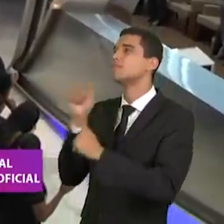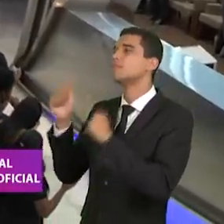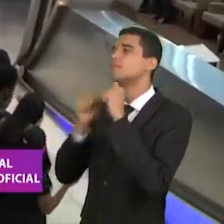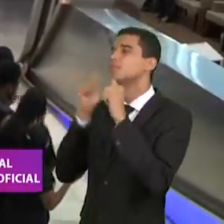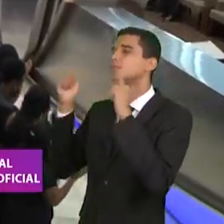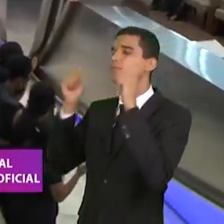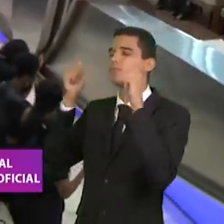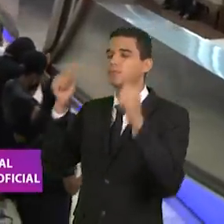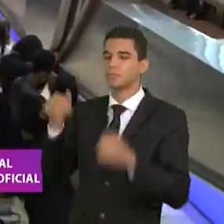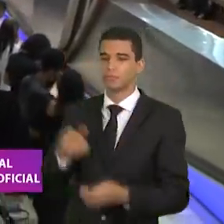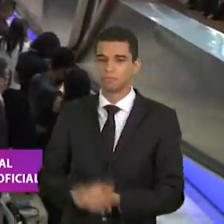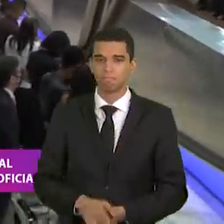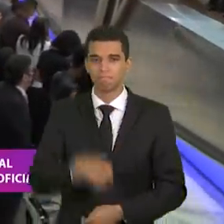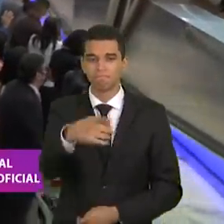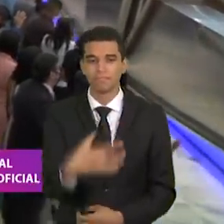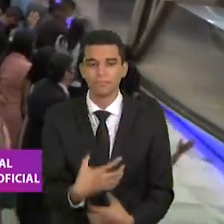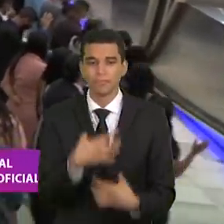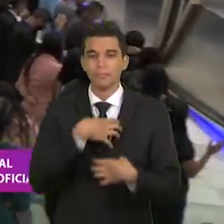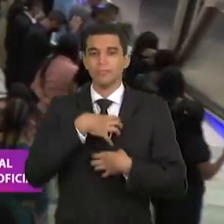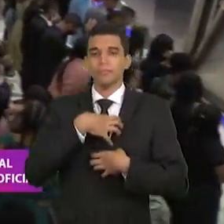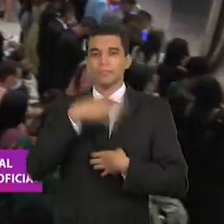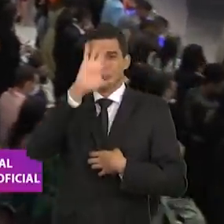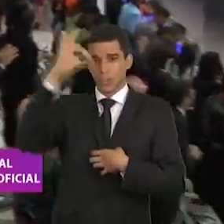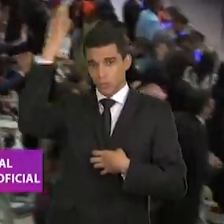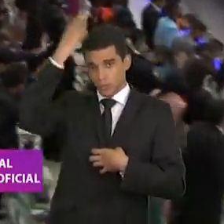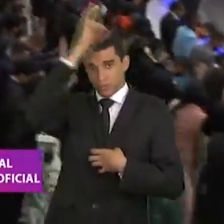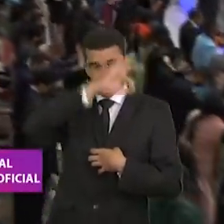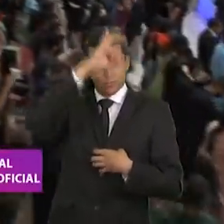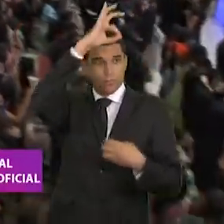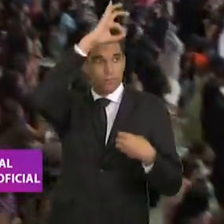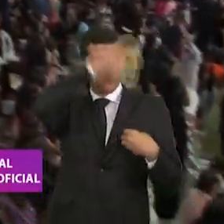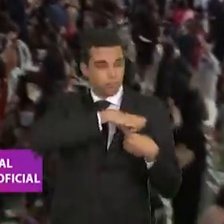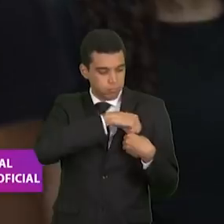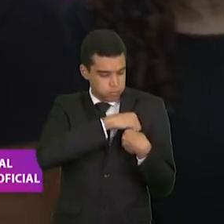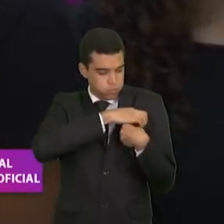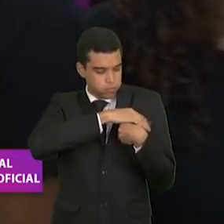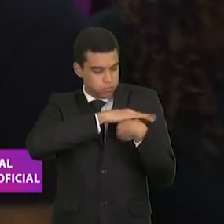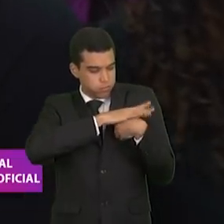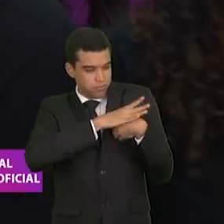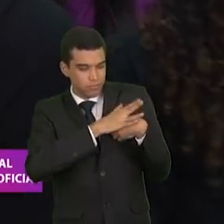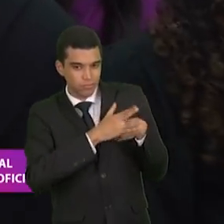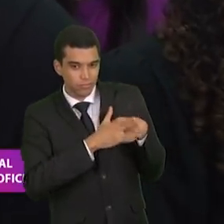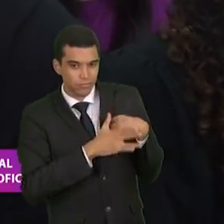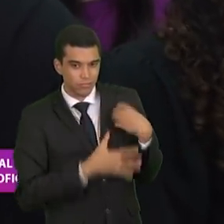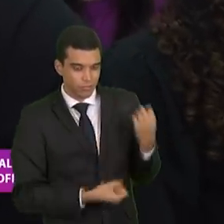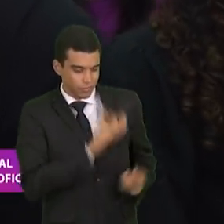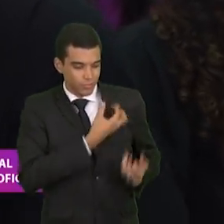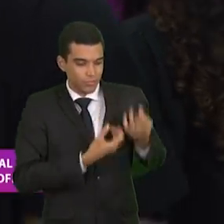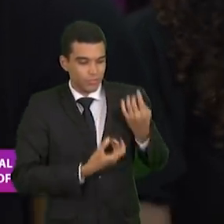Seja cheio do Espírito Santo agora.